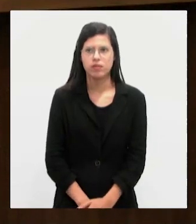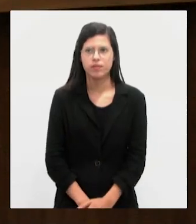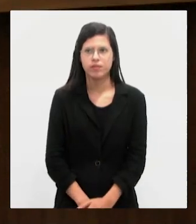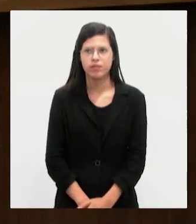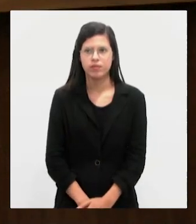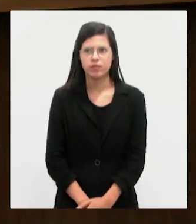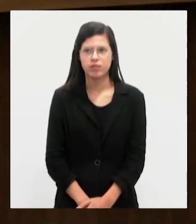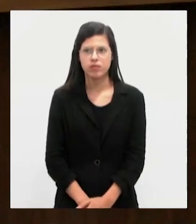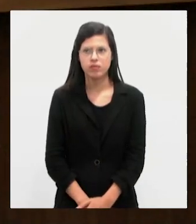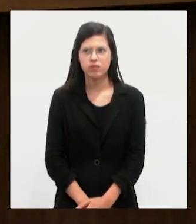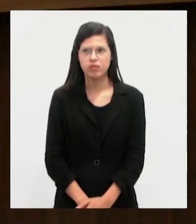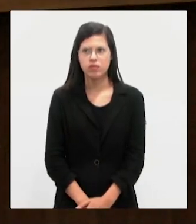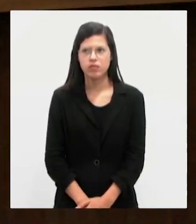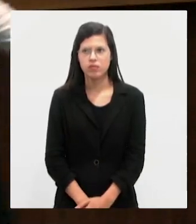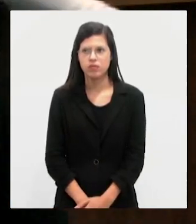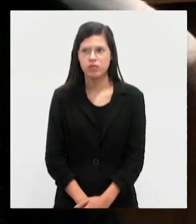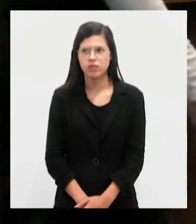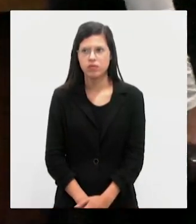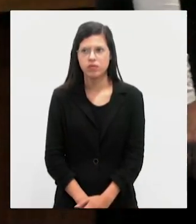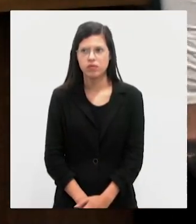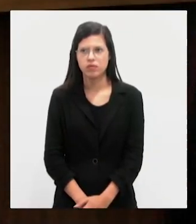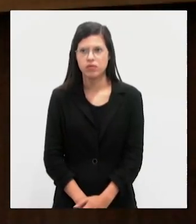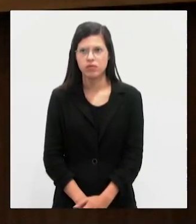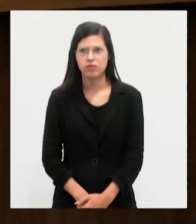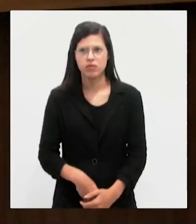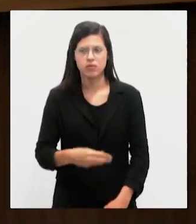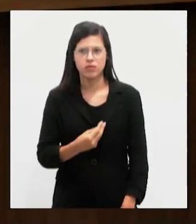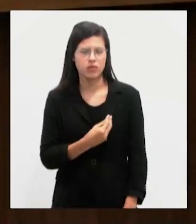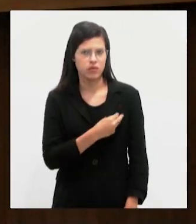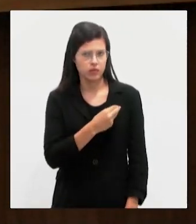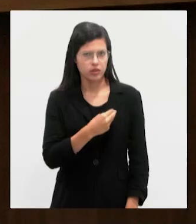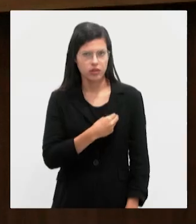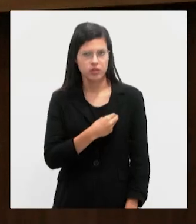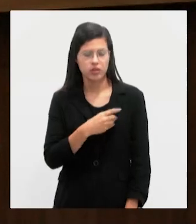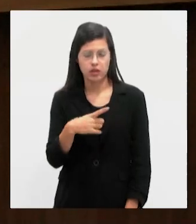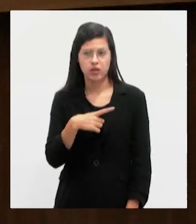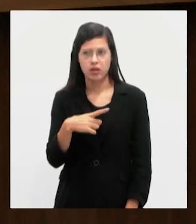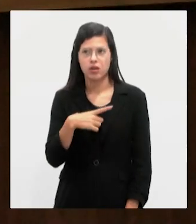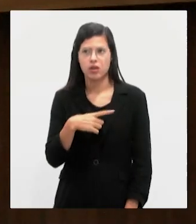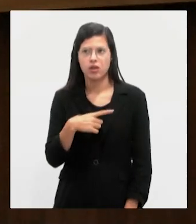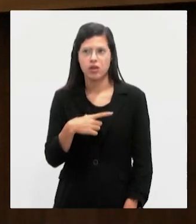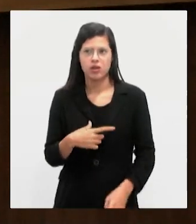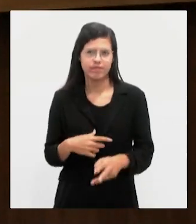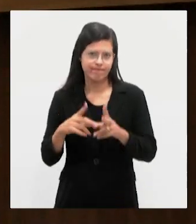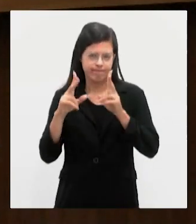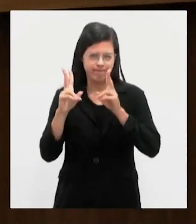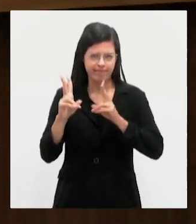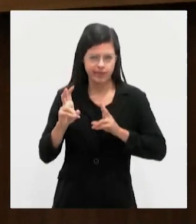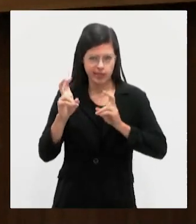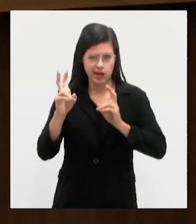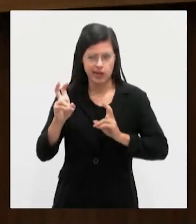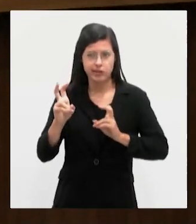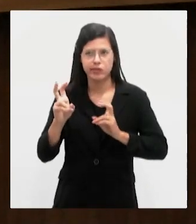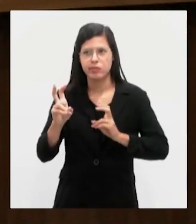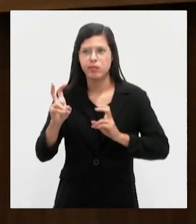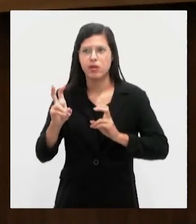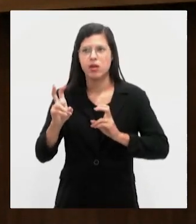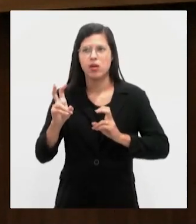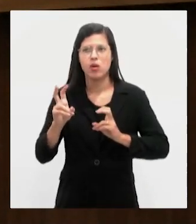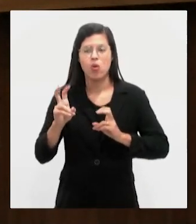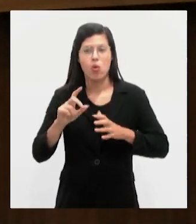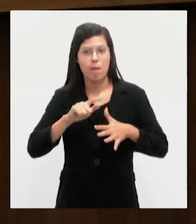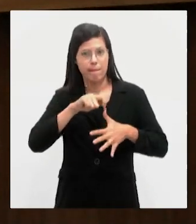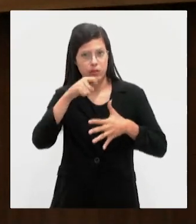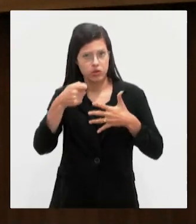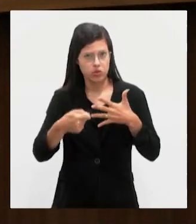Existe uma, botar entre aspas, para o procurador não ficar triste comigo, uma